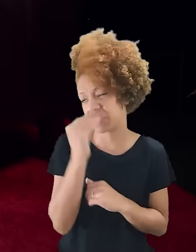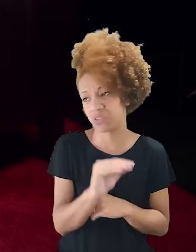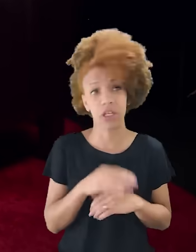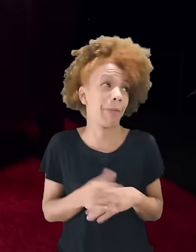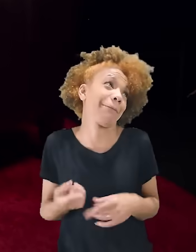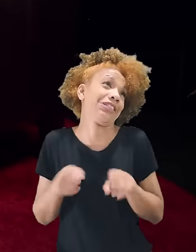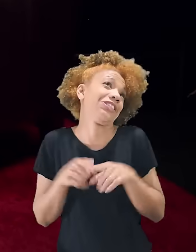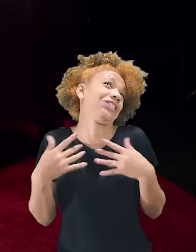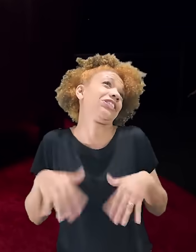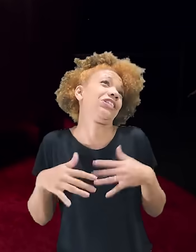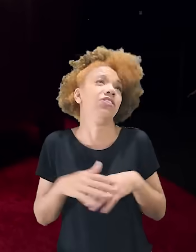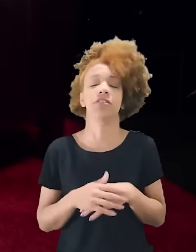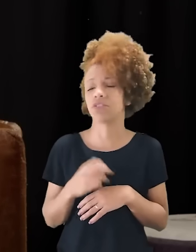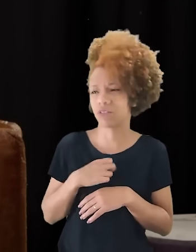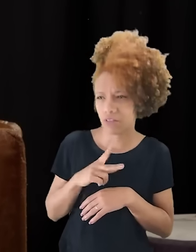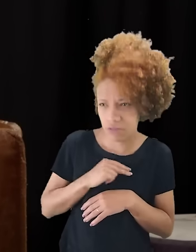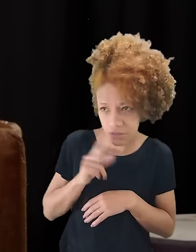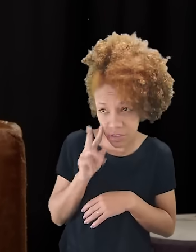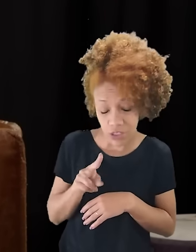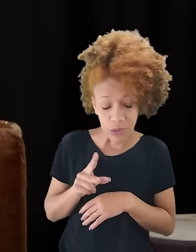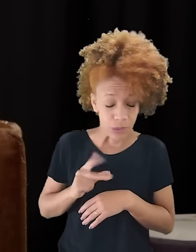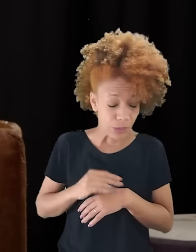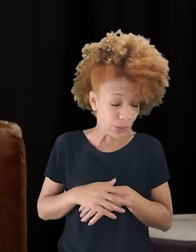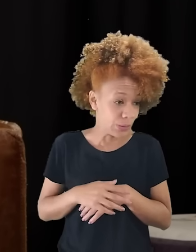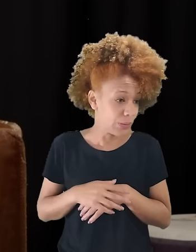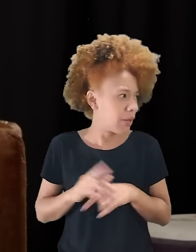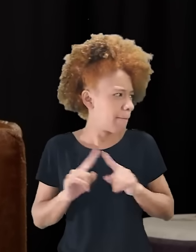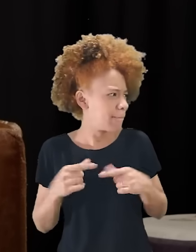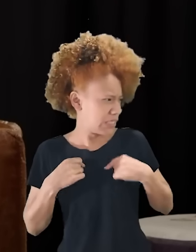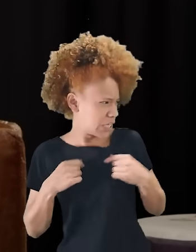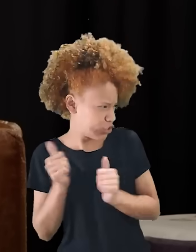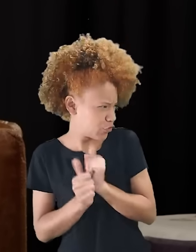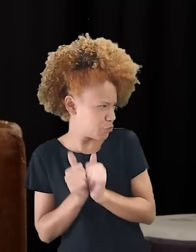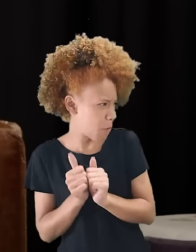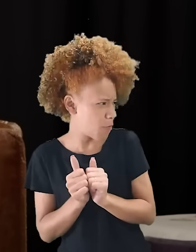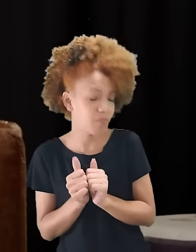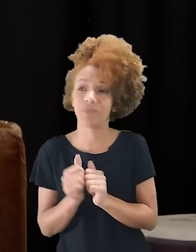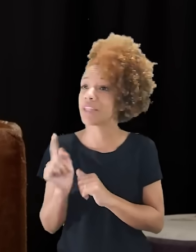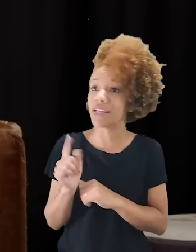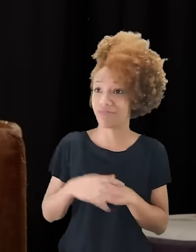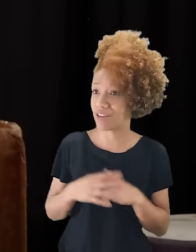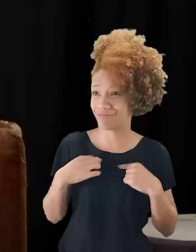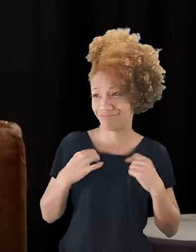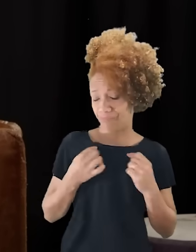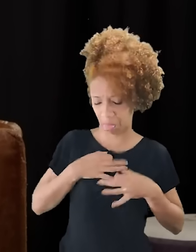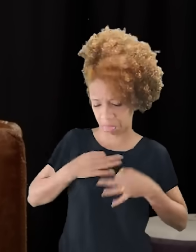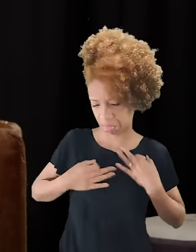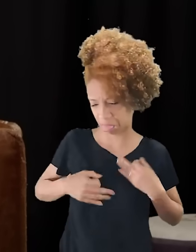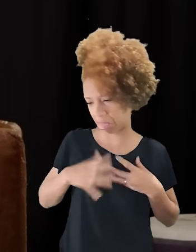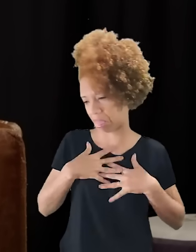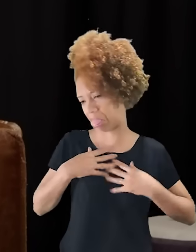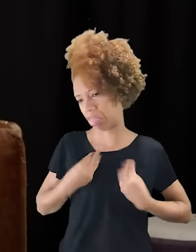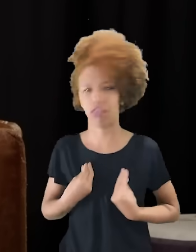eu deixo ele se vestir horroroso eu só olho para ele e falo Nossa mas é camisa de time usa camisa de time não camisa desbotada Ah